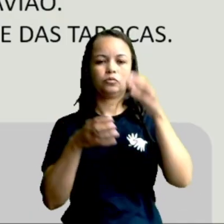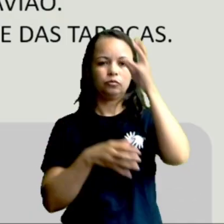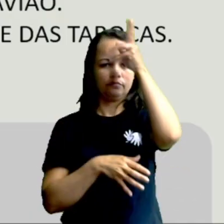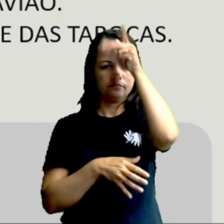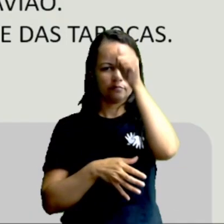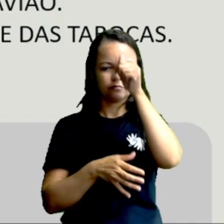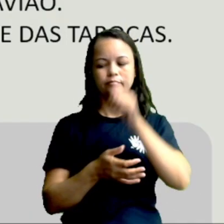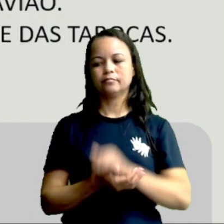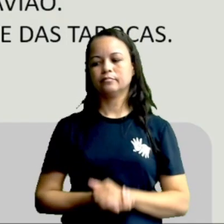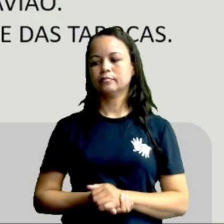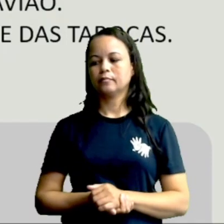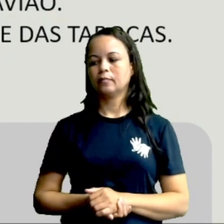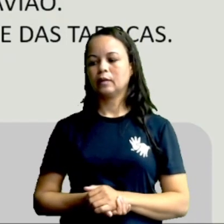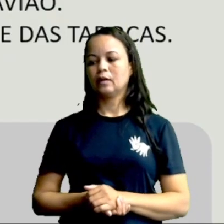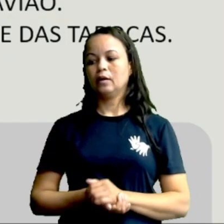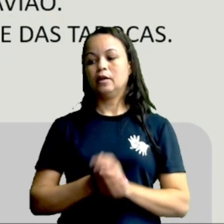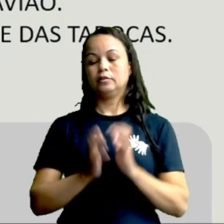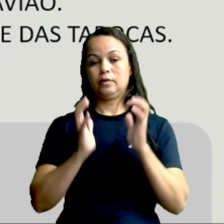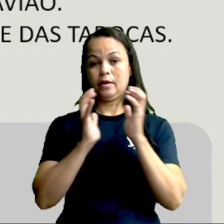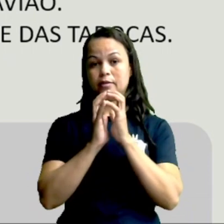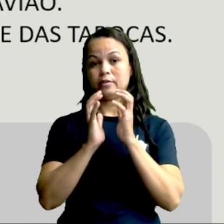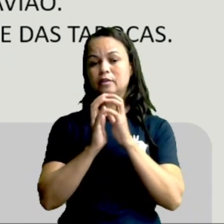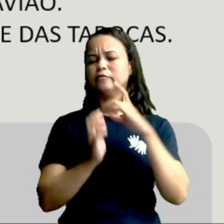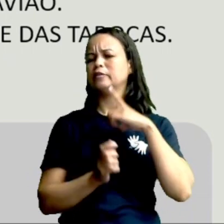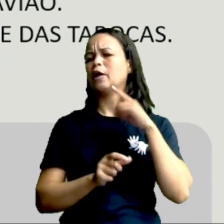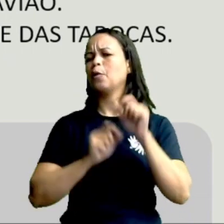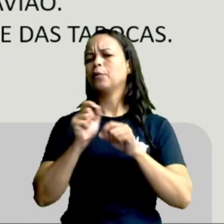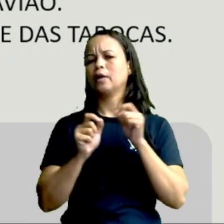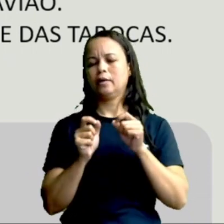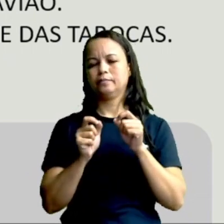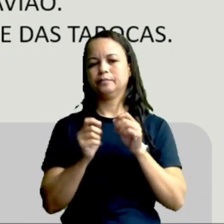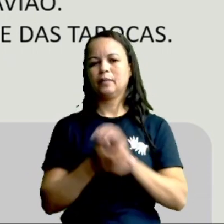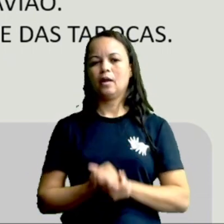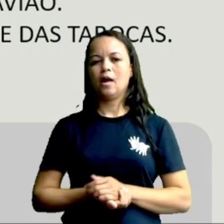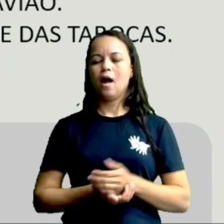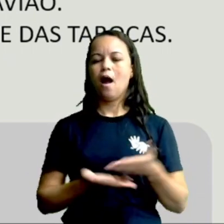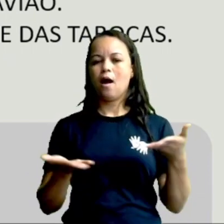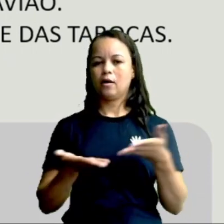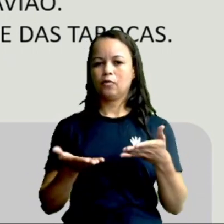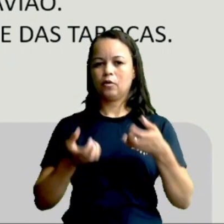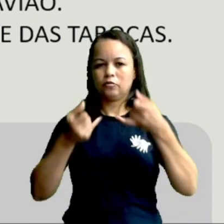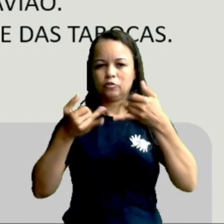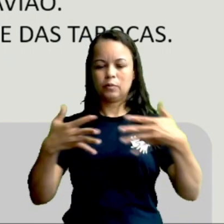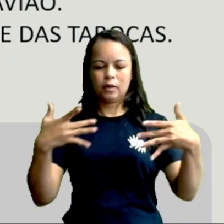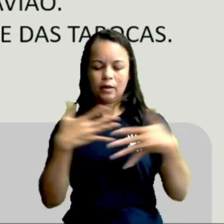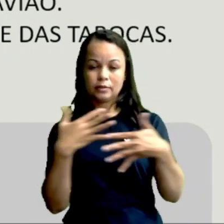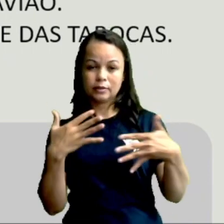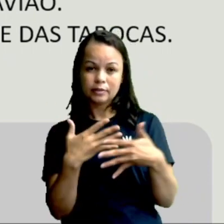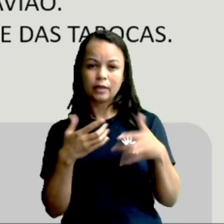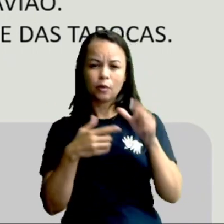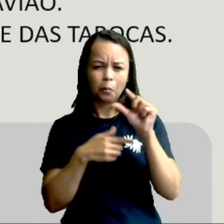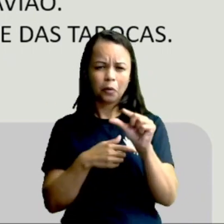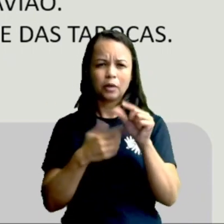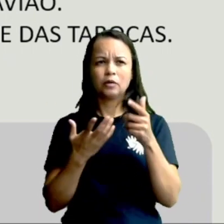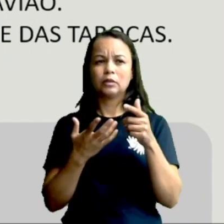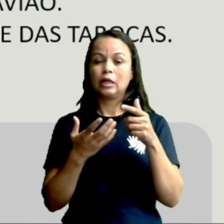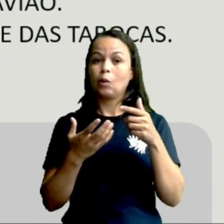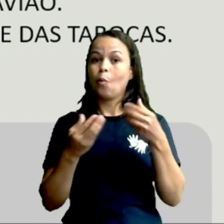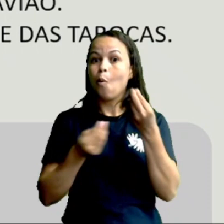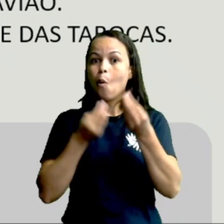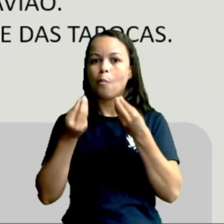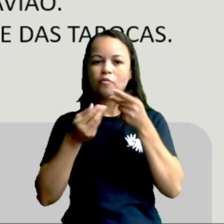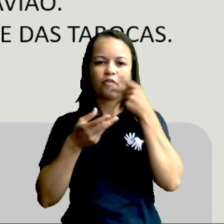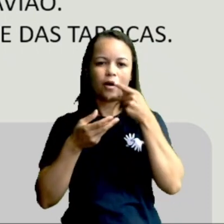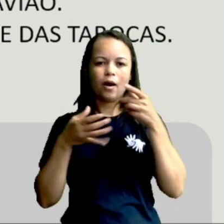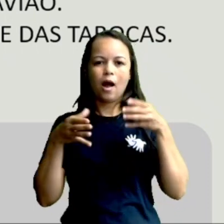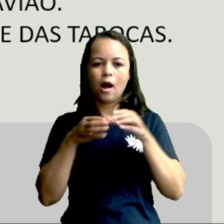Bom, em Recife, o que é que a gente vai ter em Recife? Porque agora eu vou falar um pouquinho do que tem nas nossas cidades. Não tem como eu falar de todas as